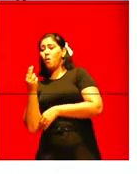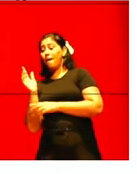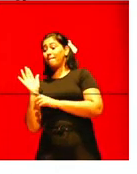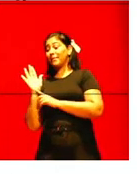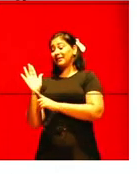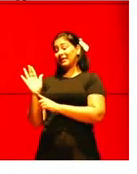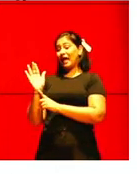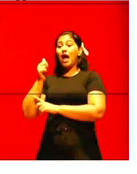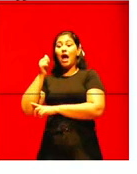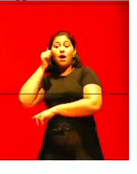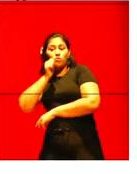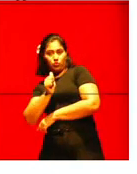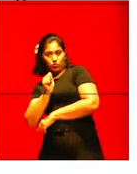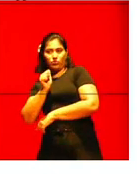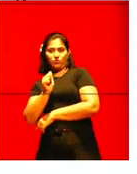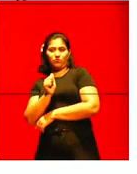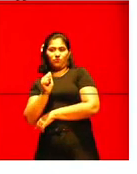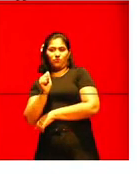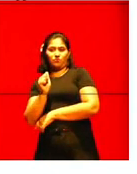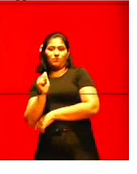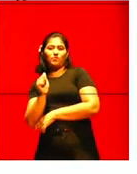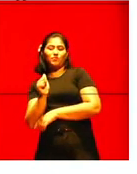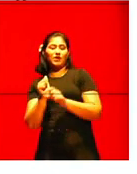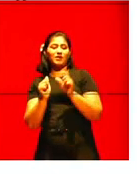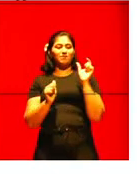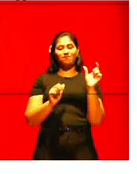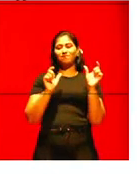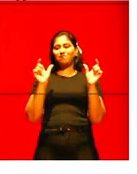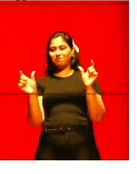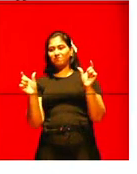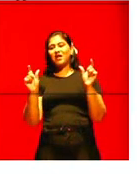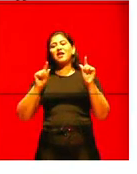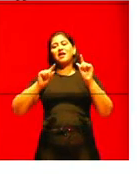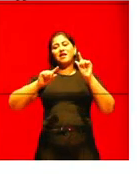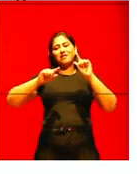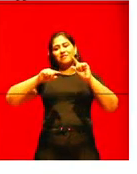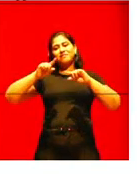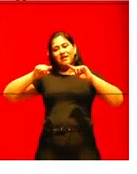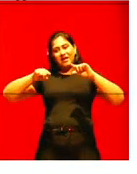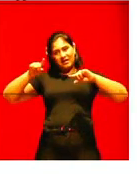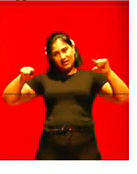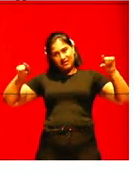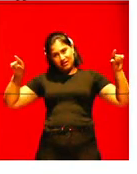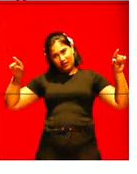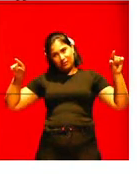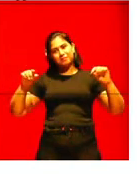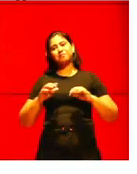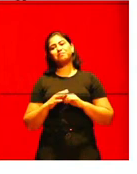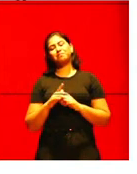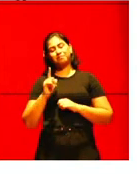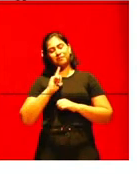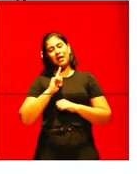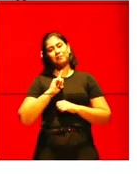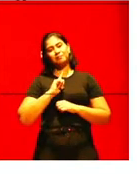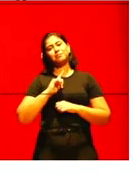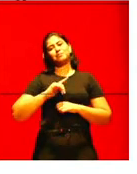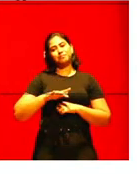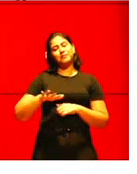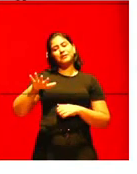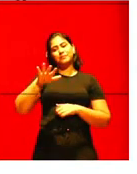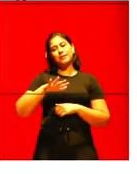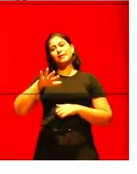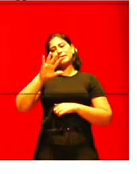mulher. A língua, ela varia no tempo, já falei sobre isso, no espaço e